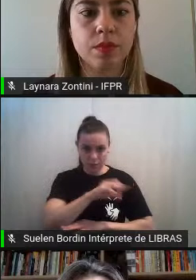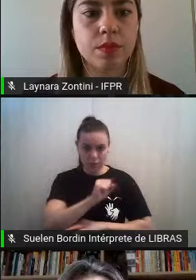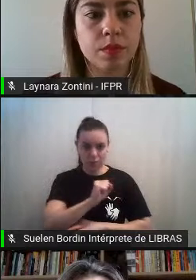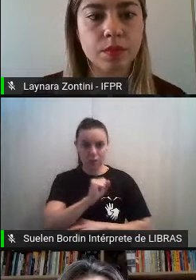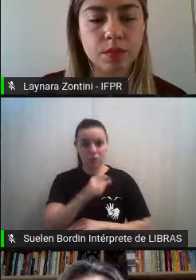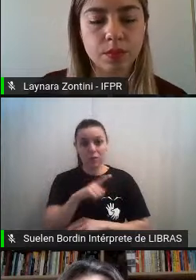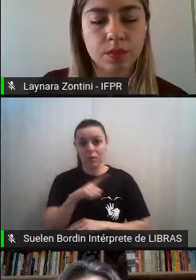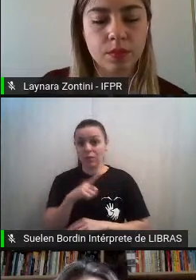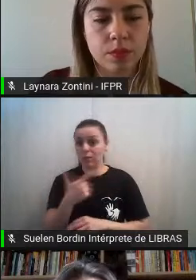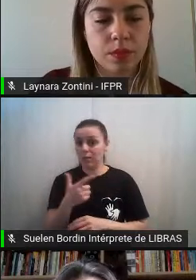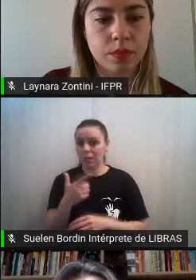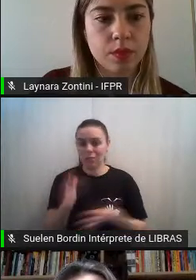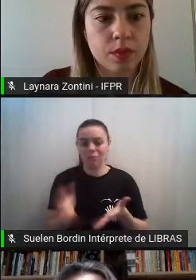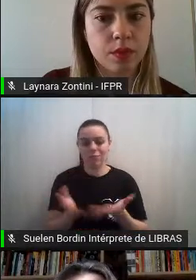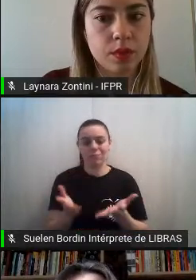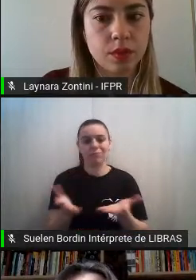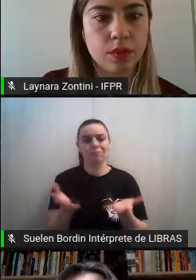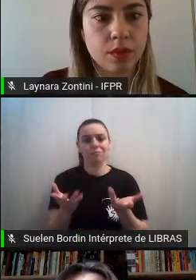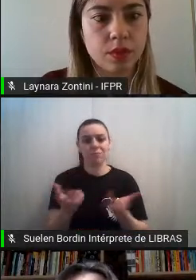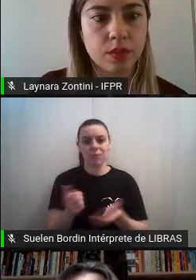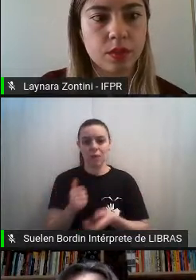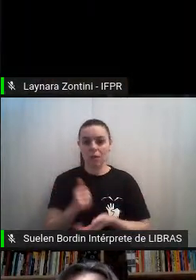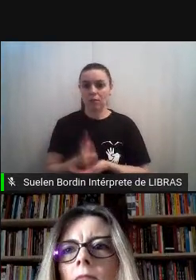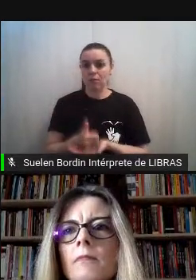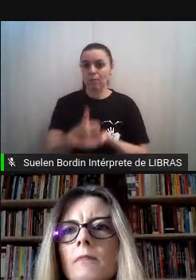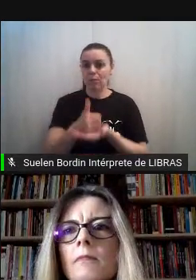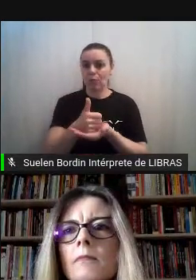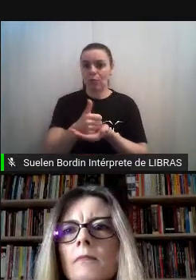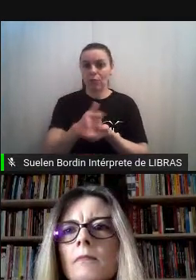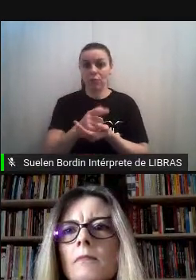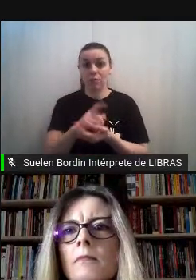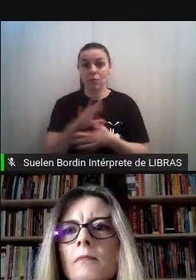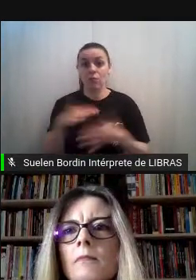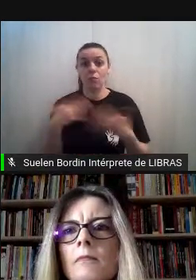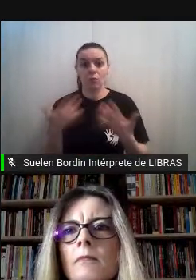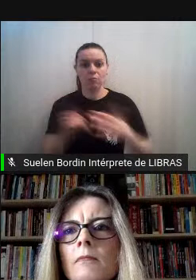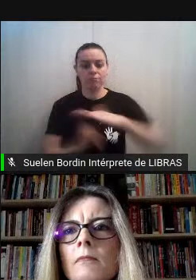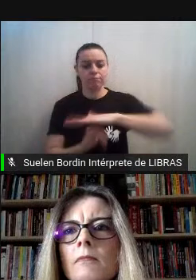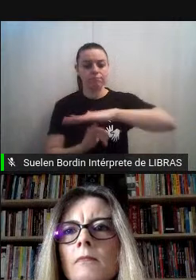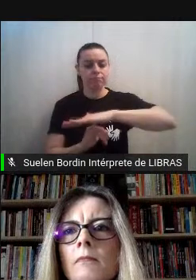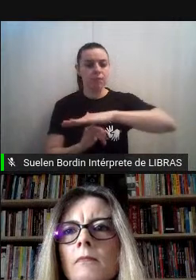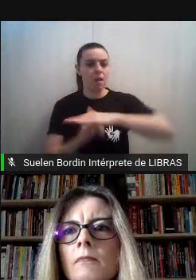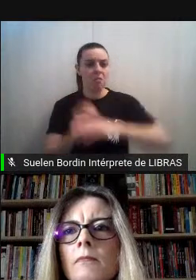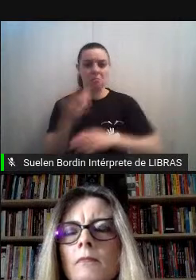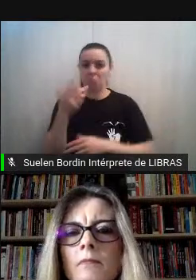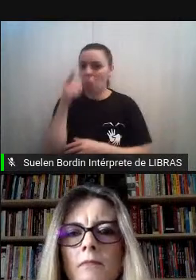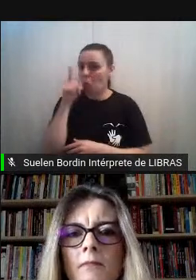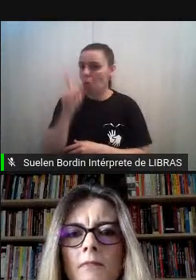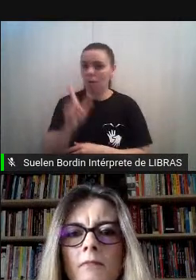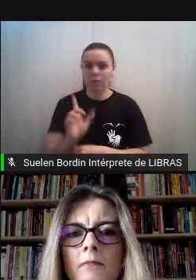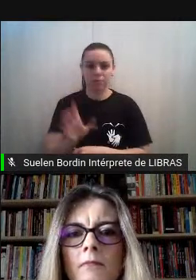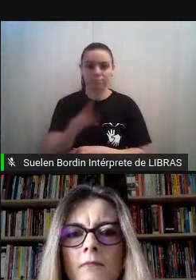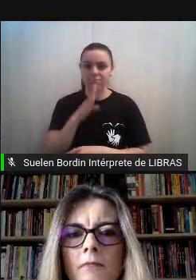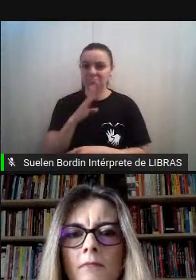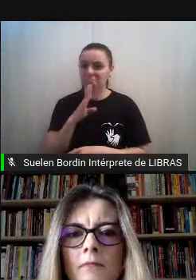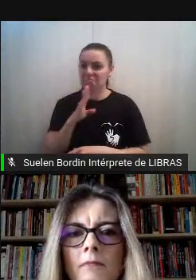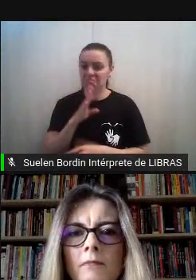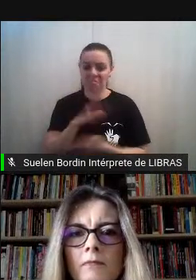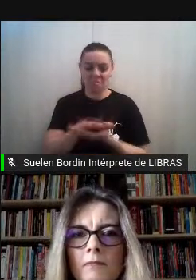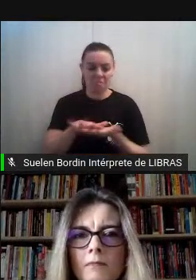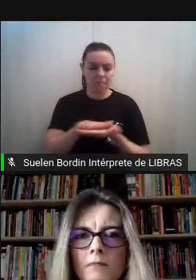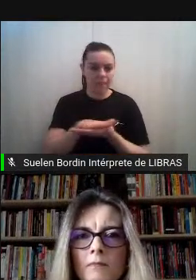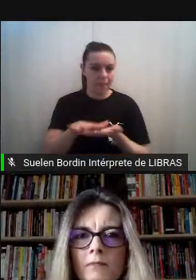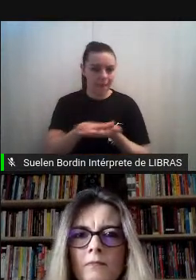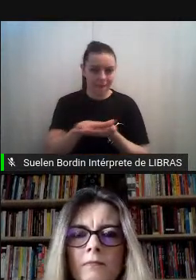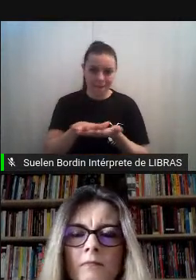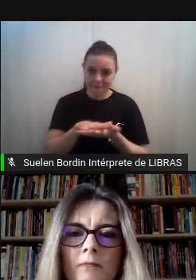incentivo, quando eu cheguei lá no IEF, eu não conhecia basicamente nada, né? Eu não conhecia dos polos de treinamento que existiam,